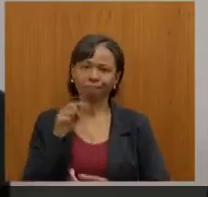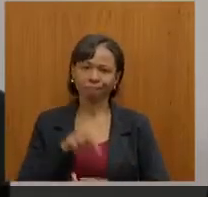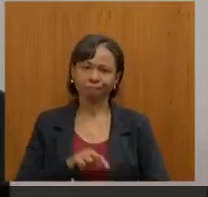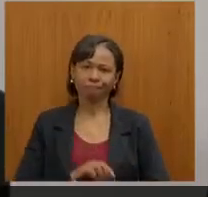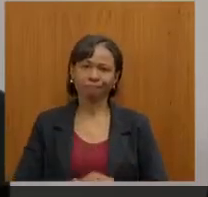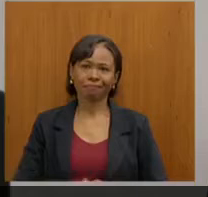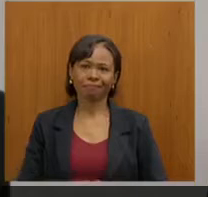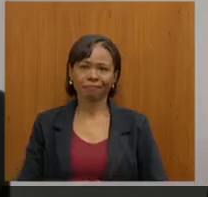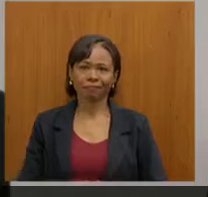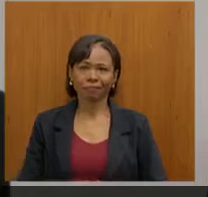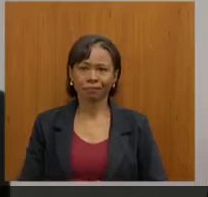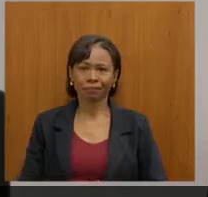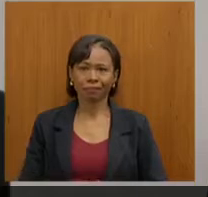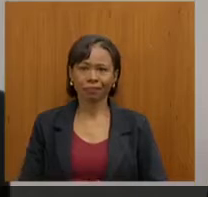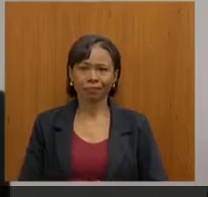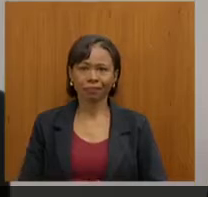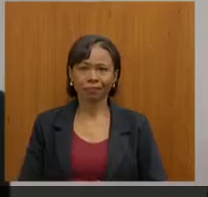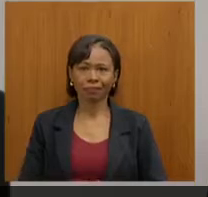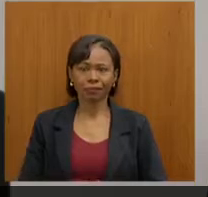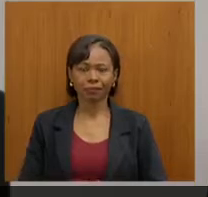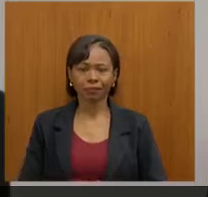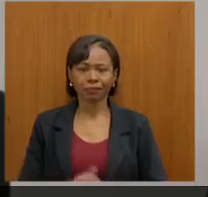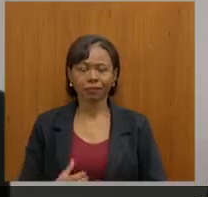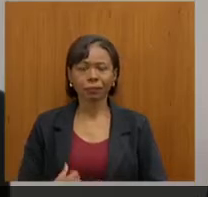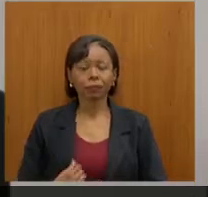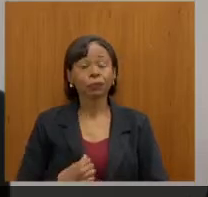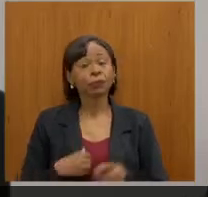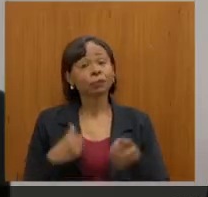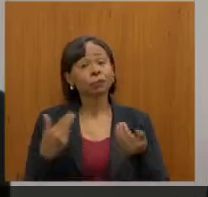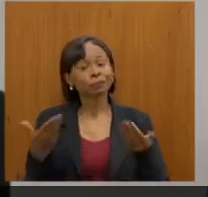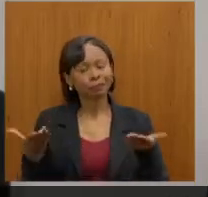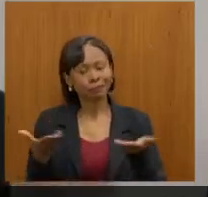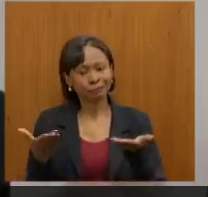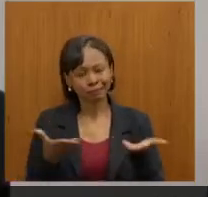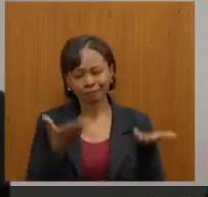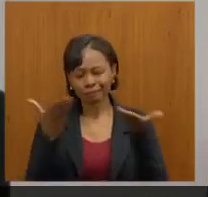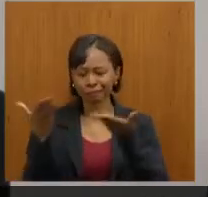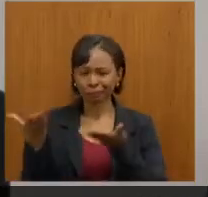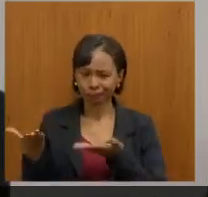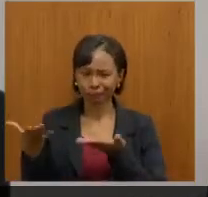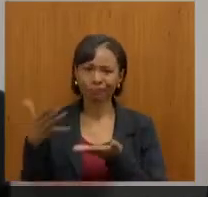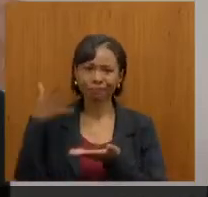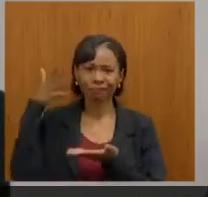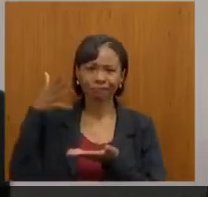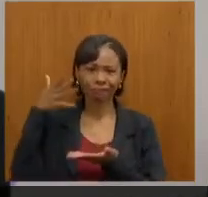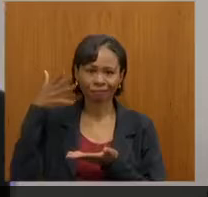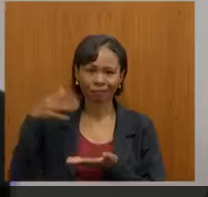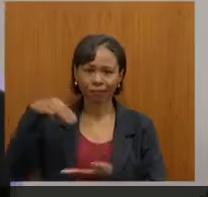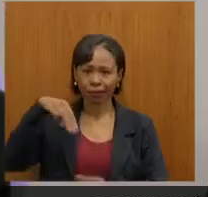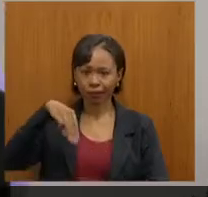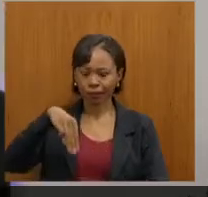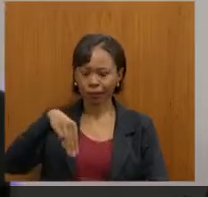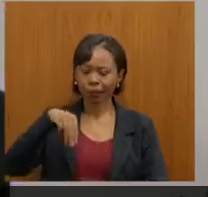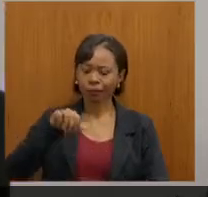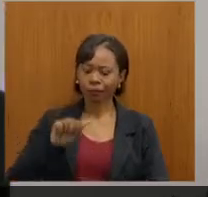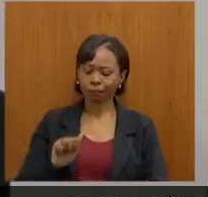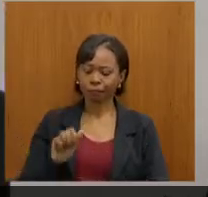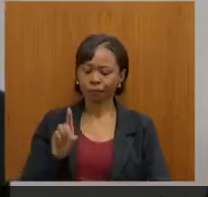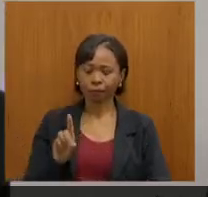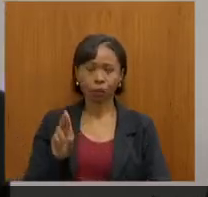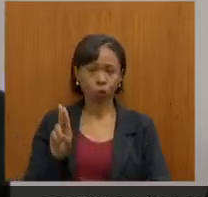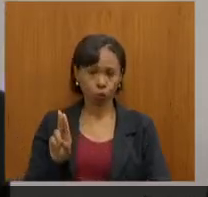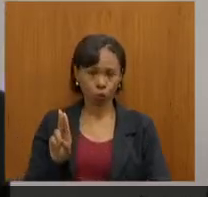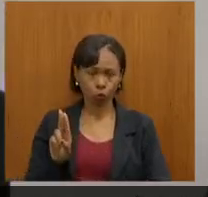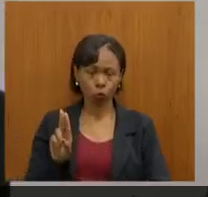Assembleia e agora eu passo a palavra para Amado Macedo que é